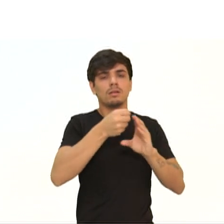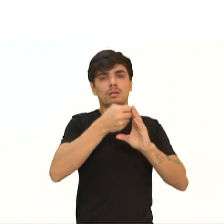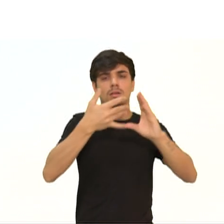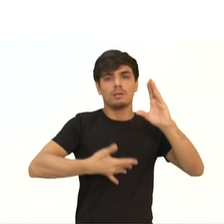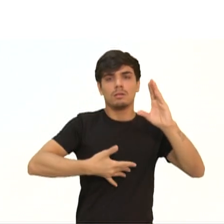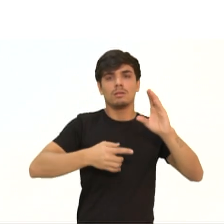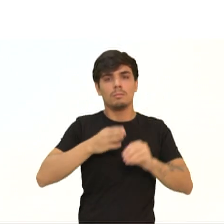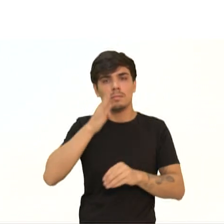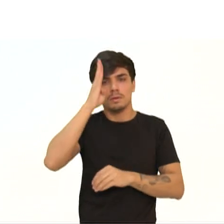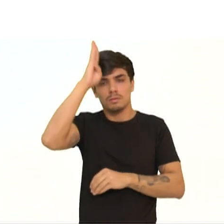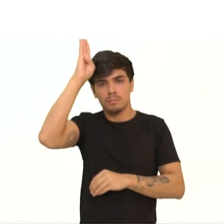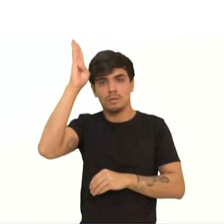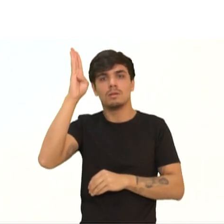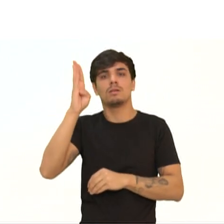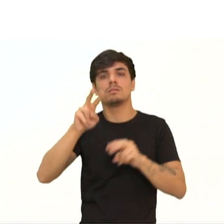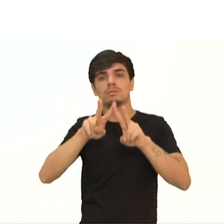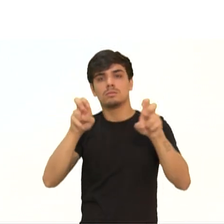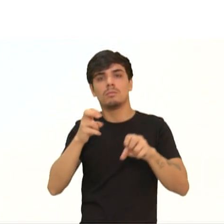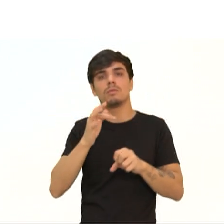futurismo. Vamos lá, gente?